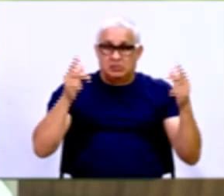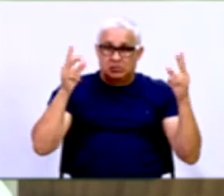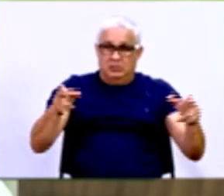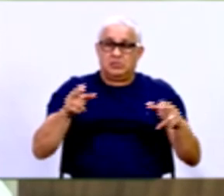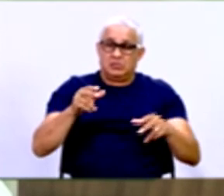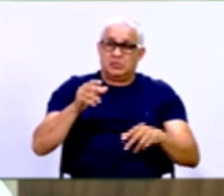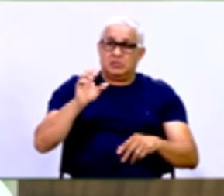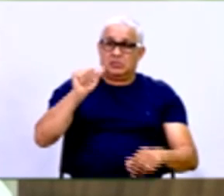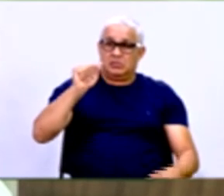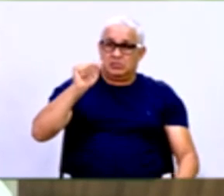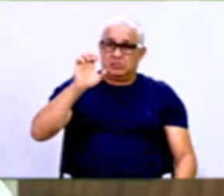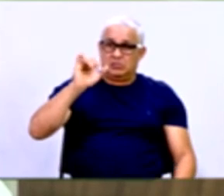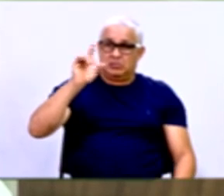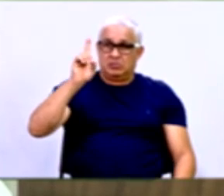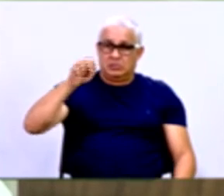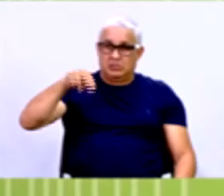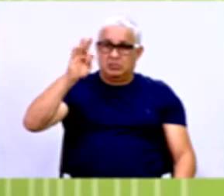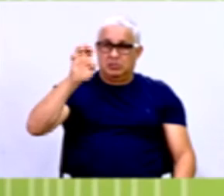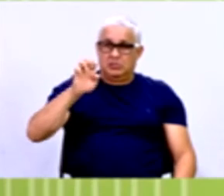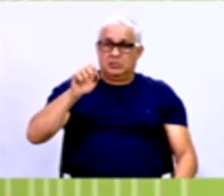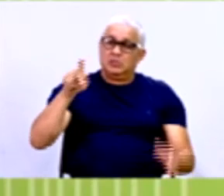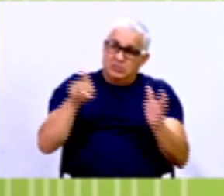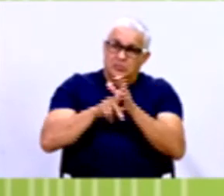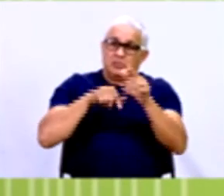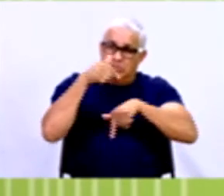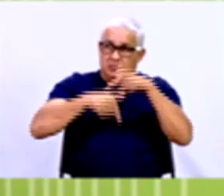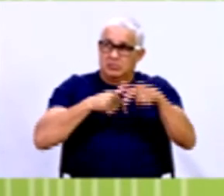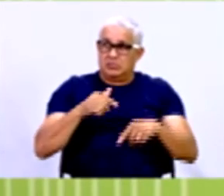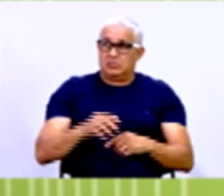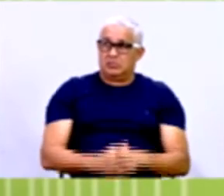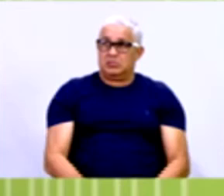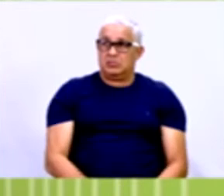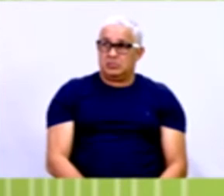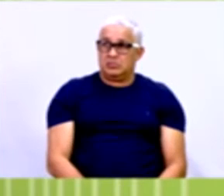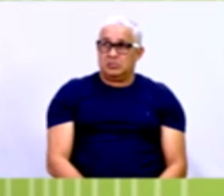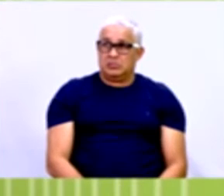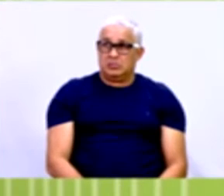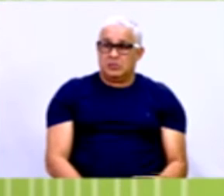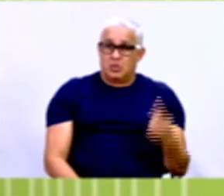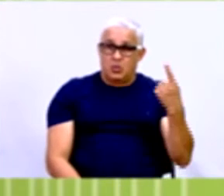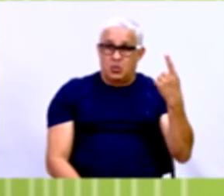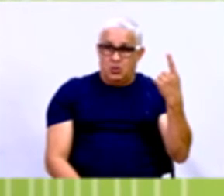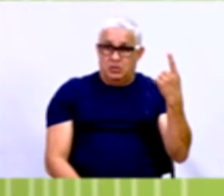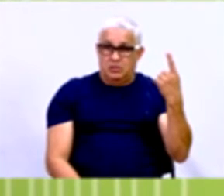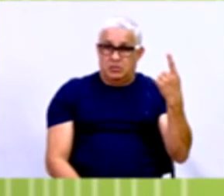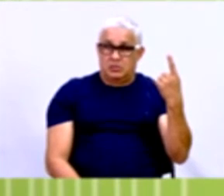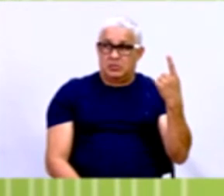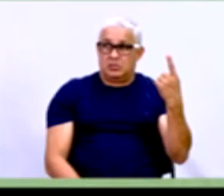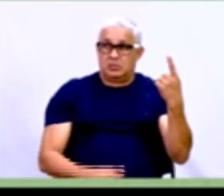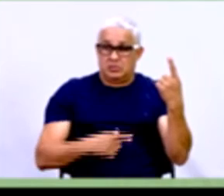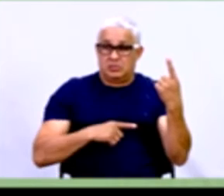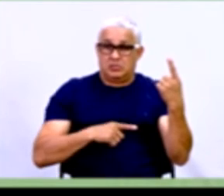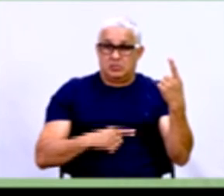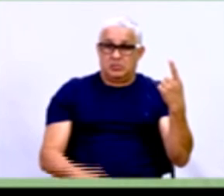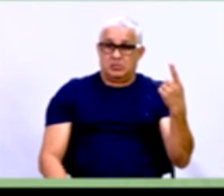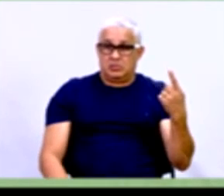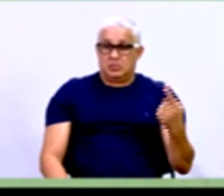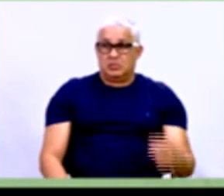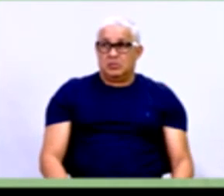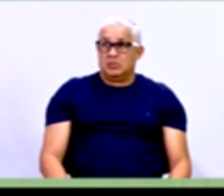trabalho. Ok. Então, essa é uma questão que está errada, né? Porque ele fala assim, o acidente do